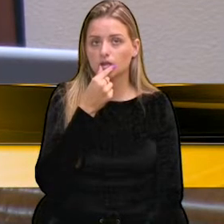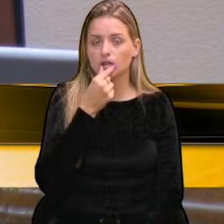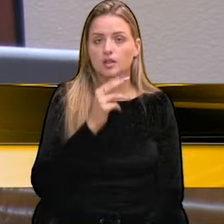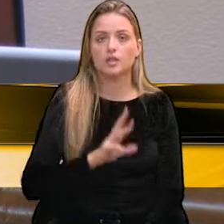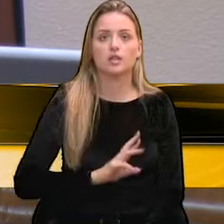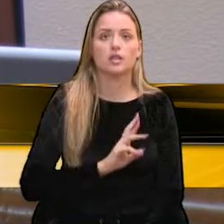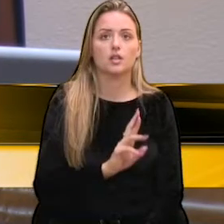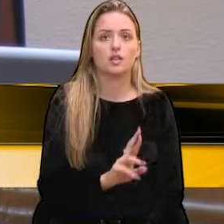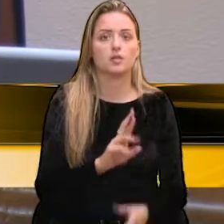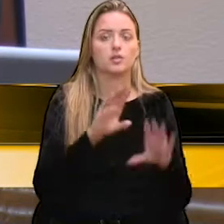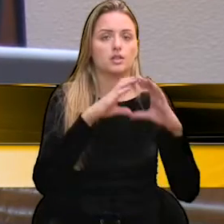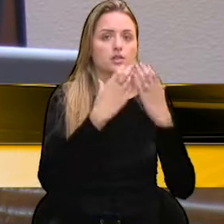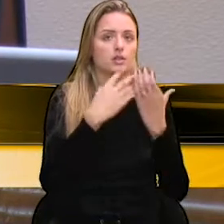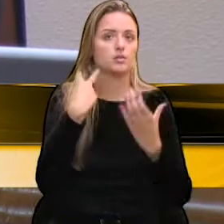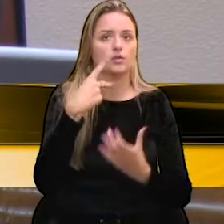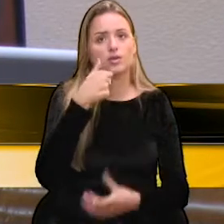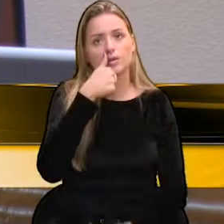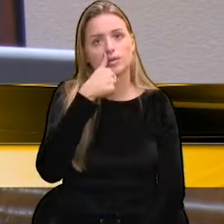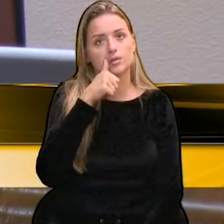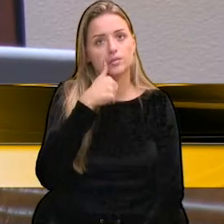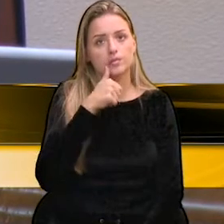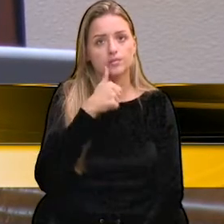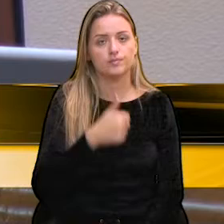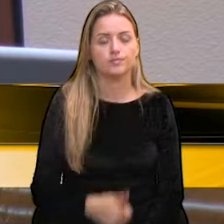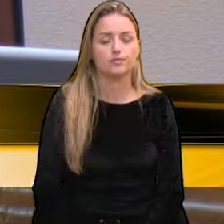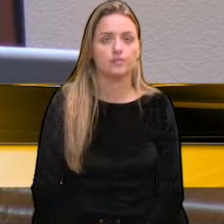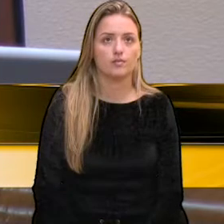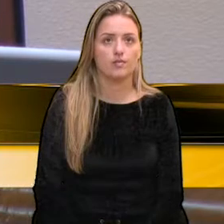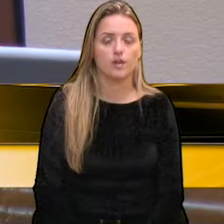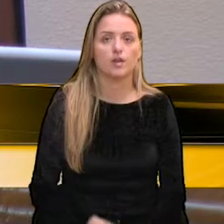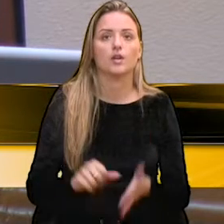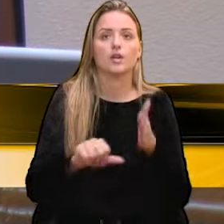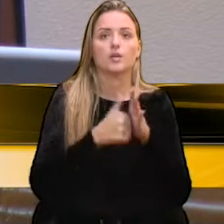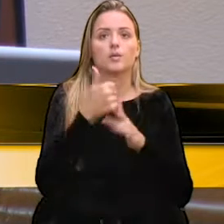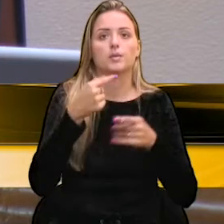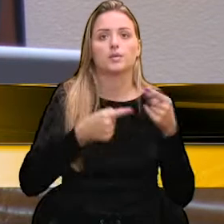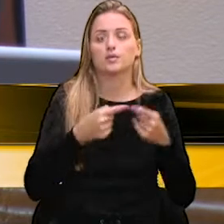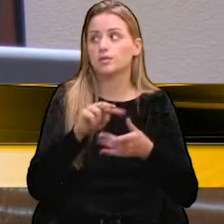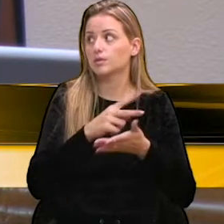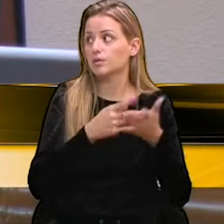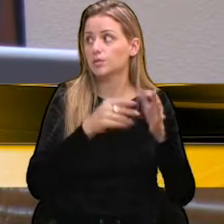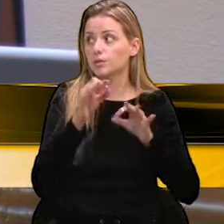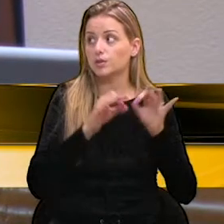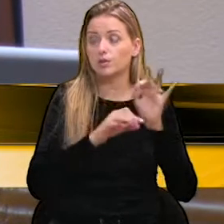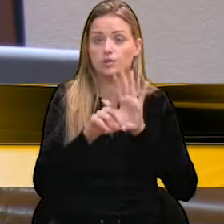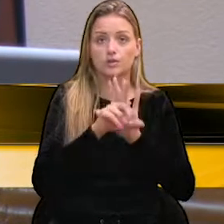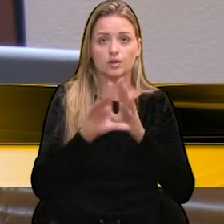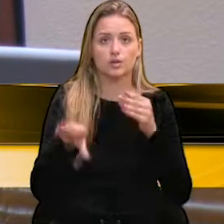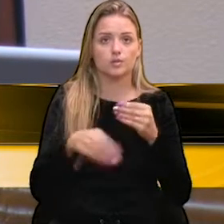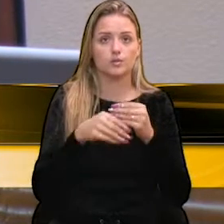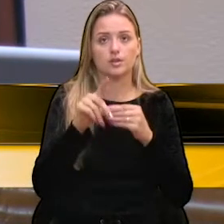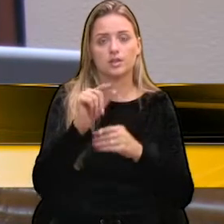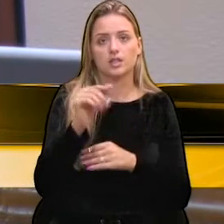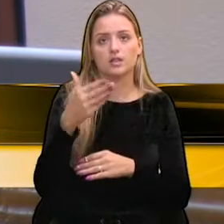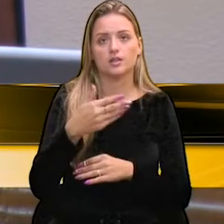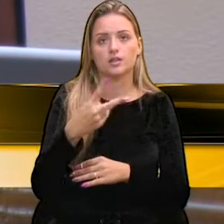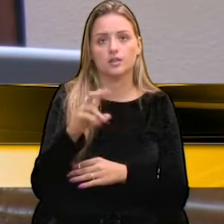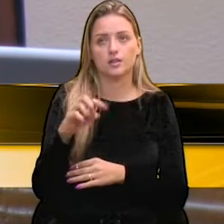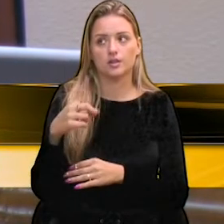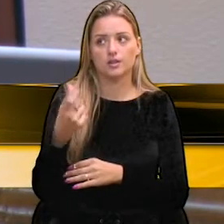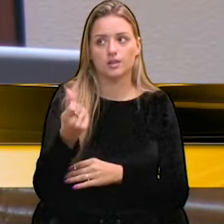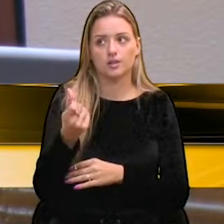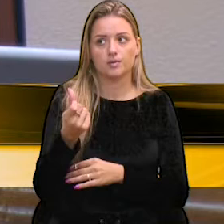em representação à vereadora Paula Iores. Em primeira discussão, o projeto de lei complementar número